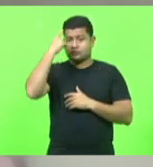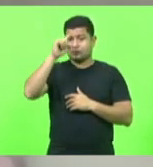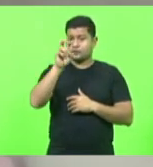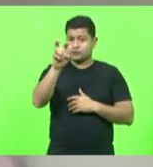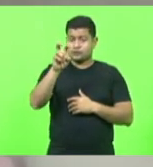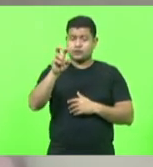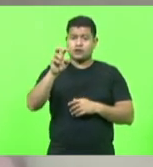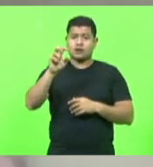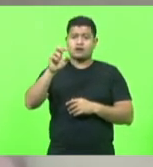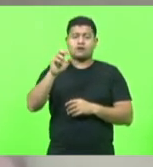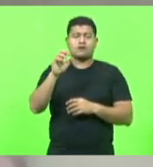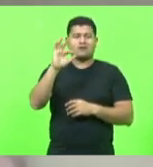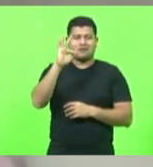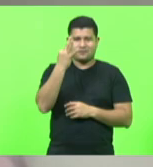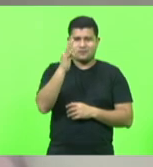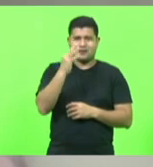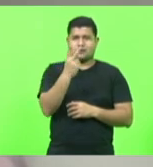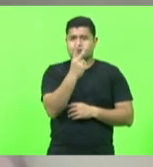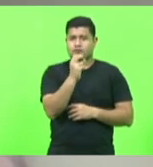de fevereiro de 2020,